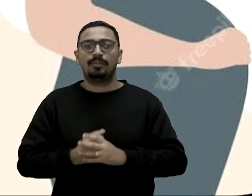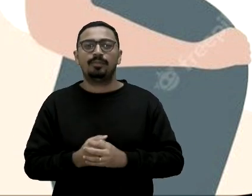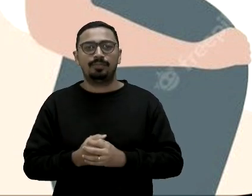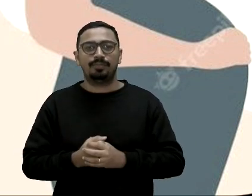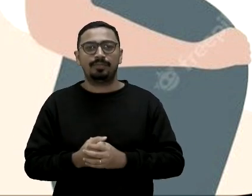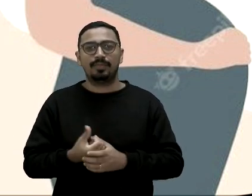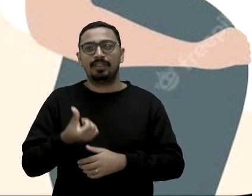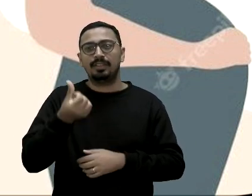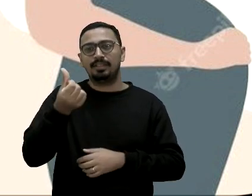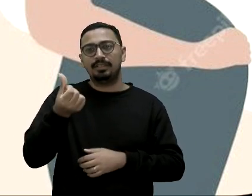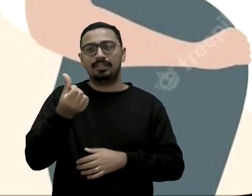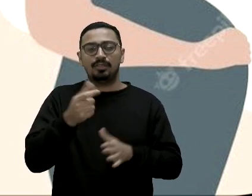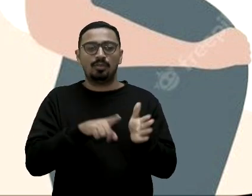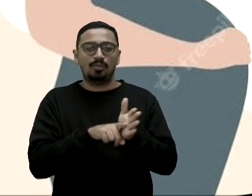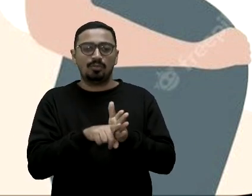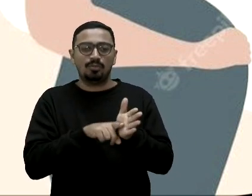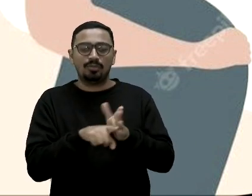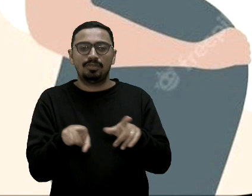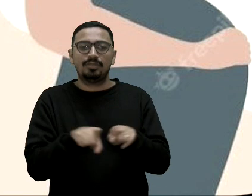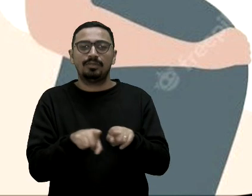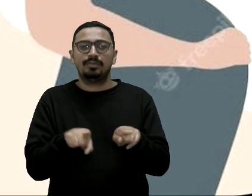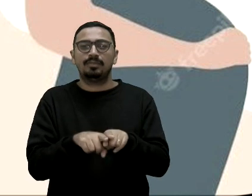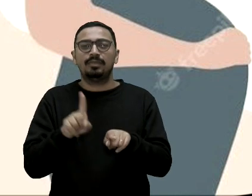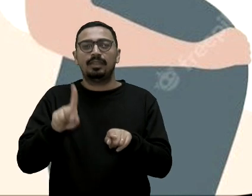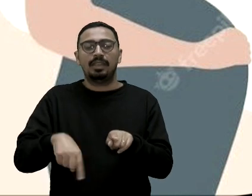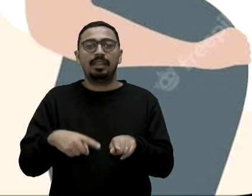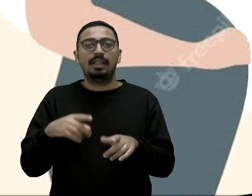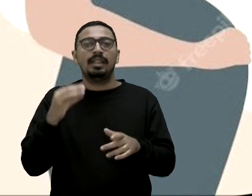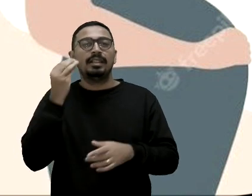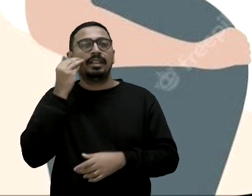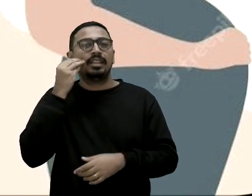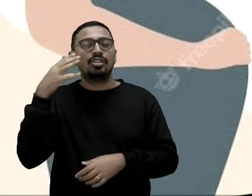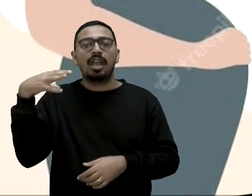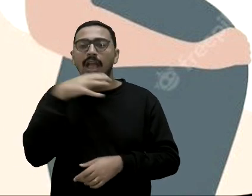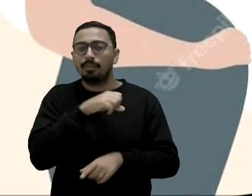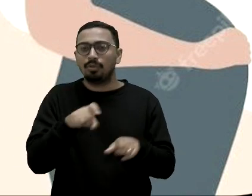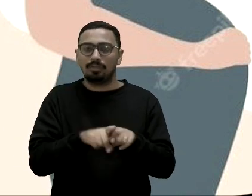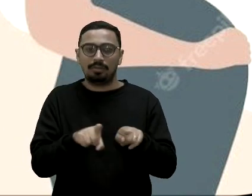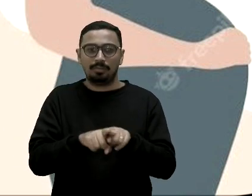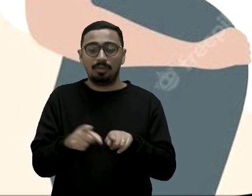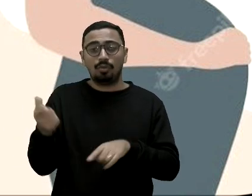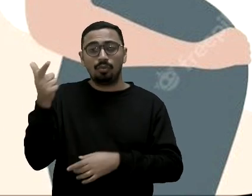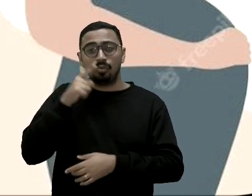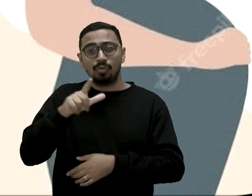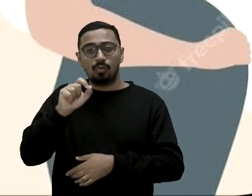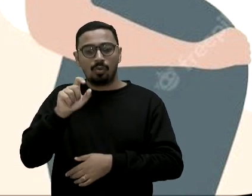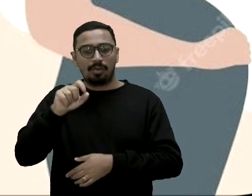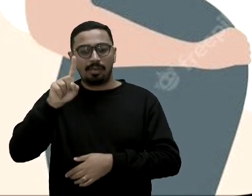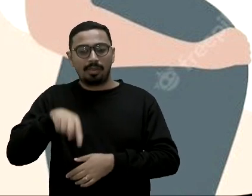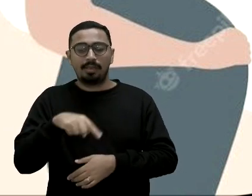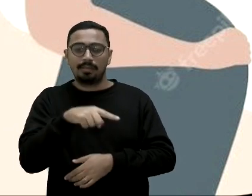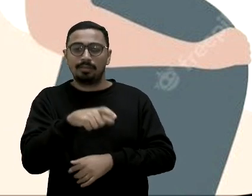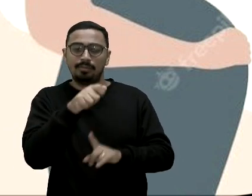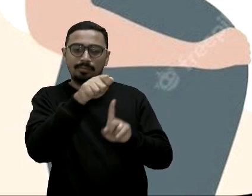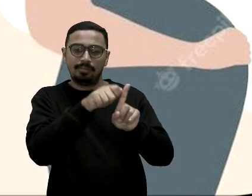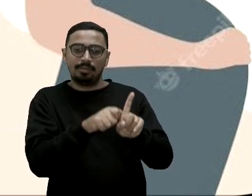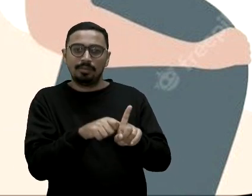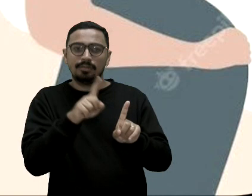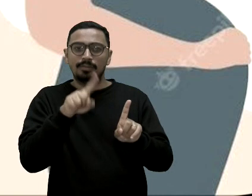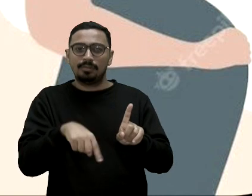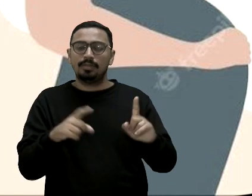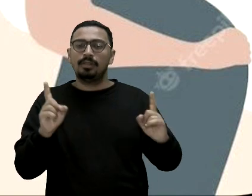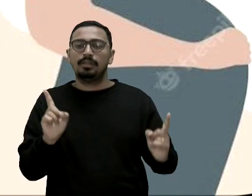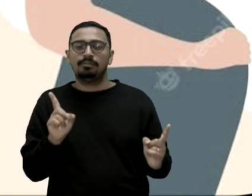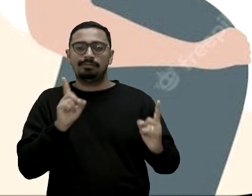6 consultas de pré-natal, a realização dos testes rápidos, a consulta puerperal e a consulta odontológica